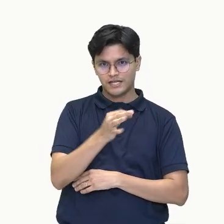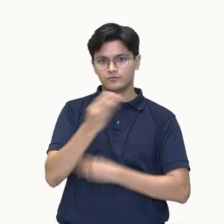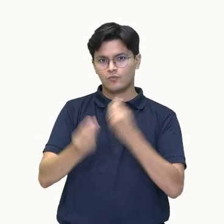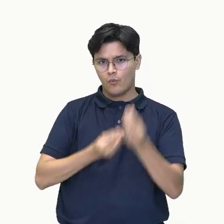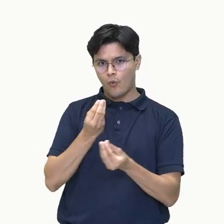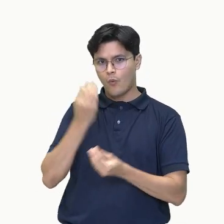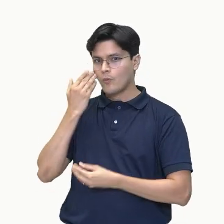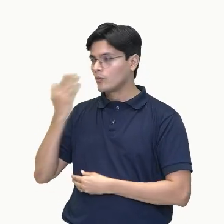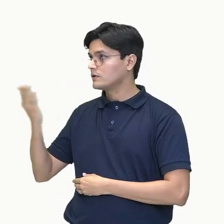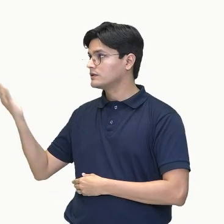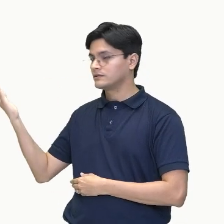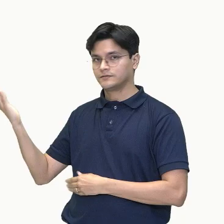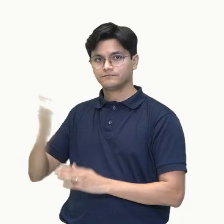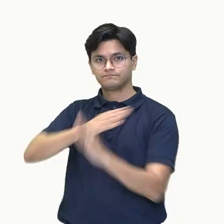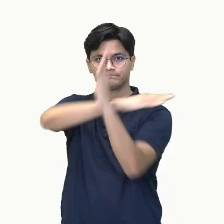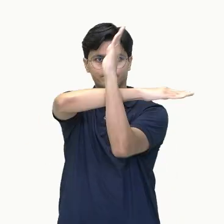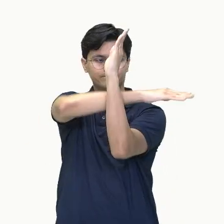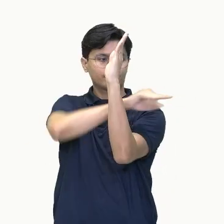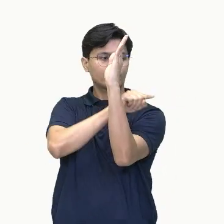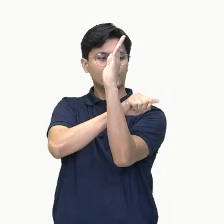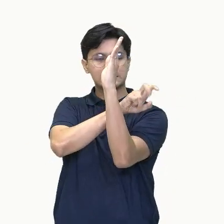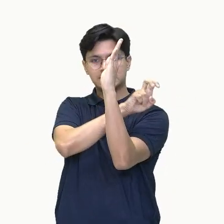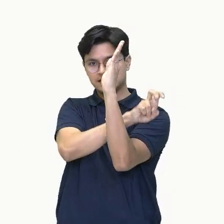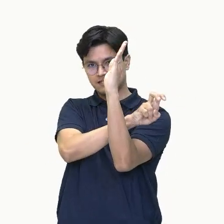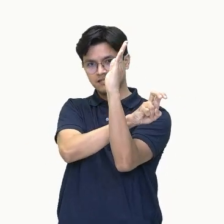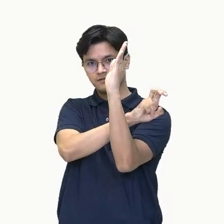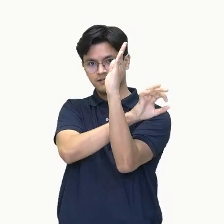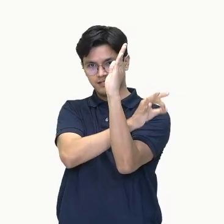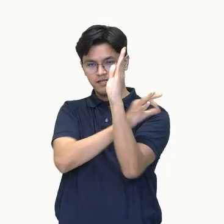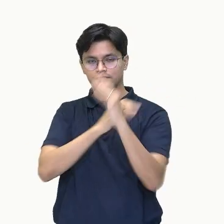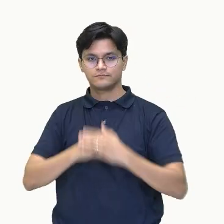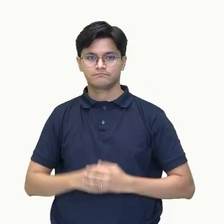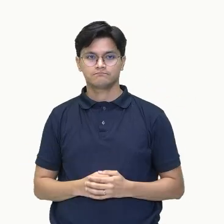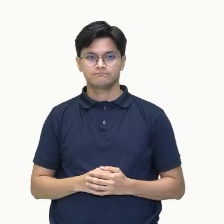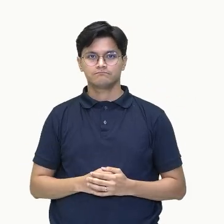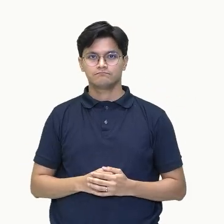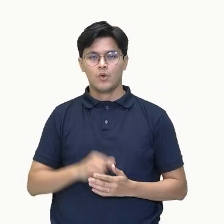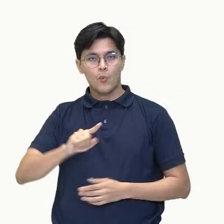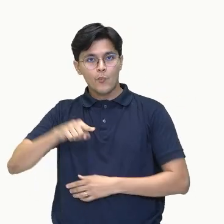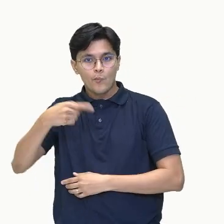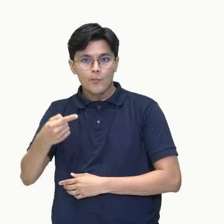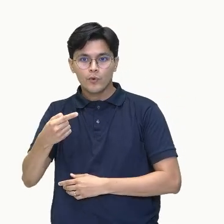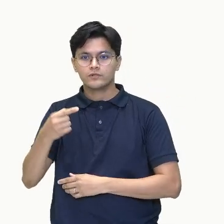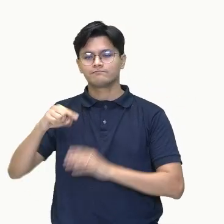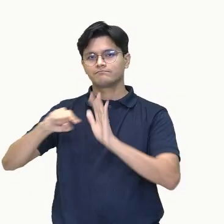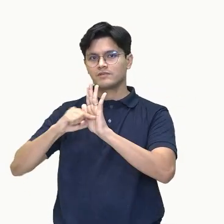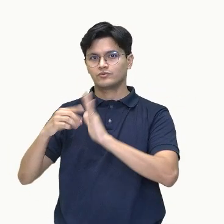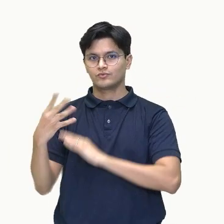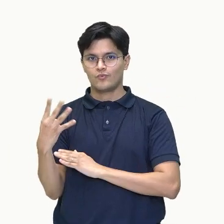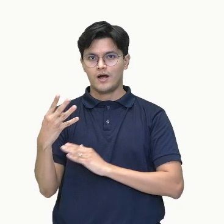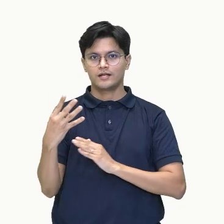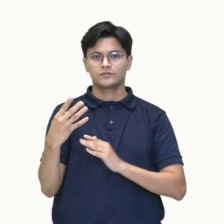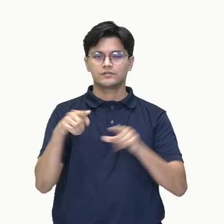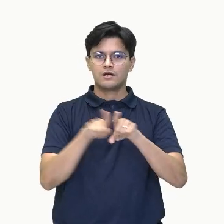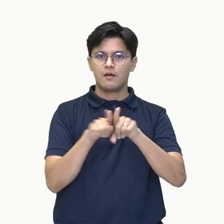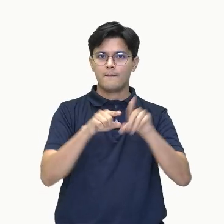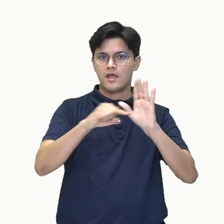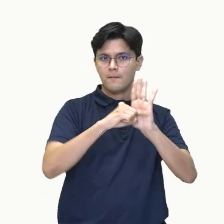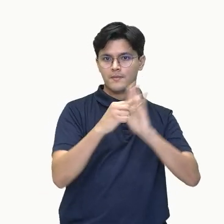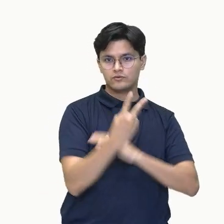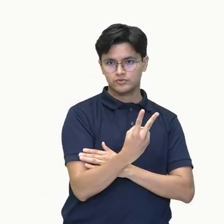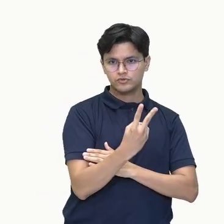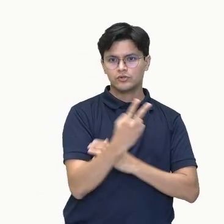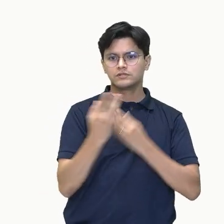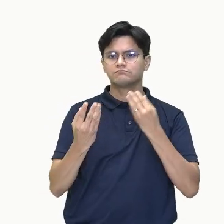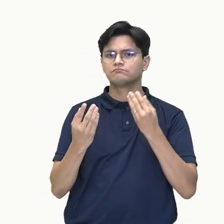próximo, menos 4 e 2. Se o próximo é menos 4 e menos 2, é menos 4 aí